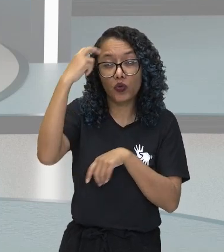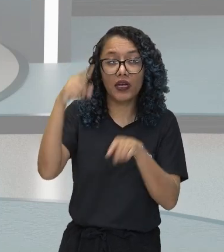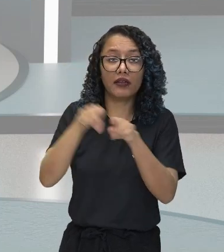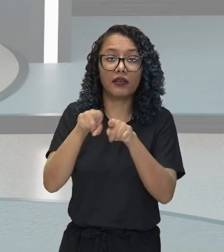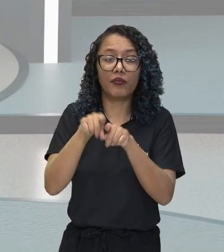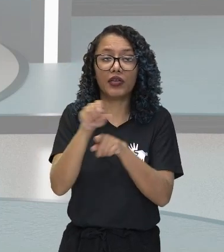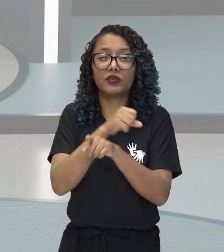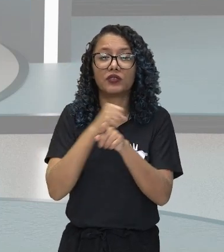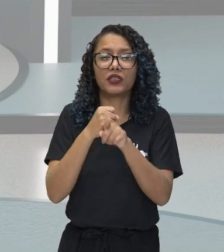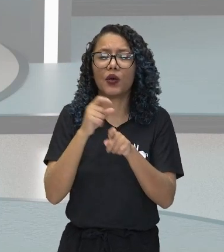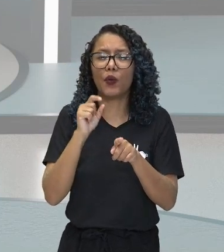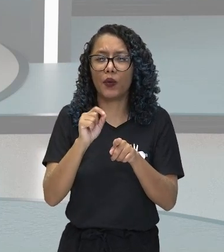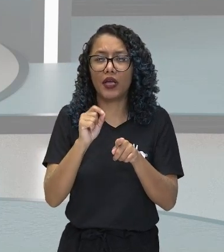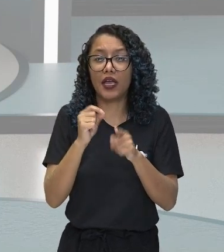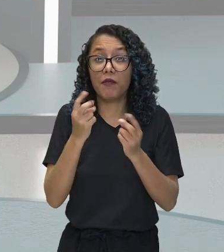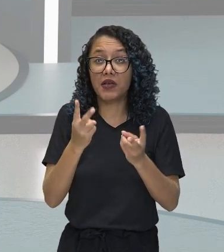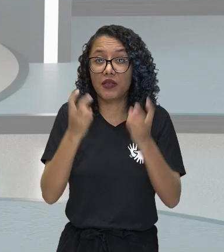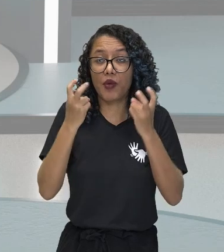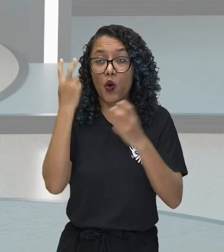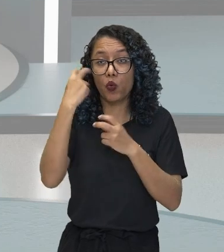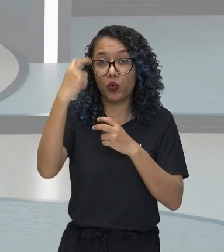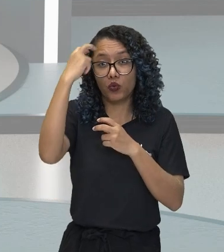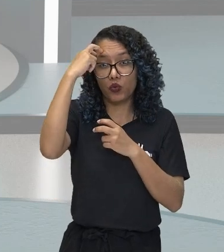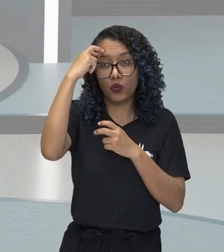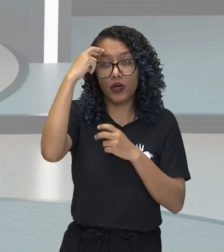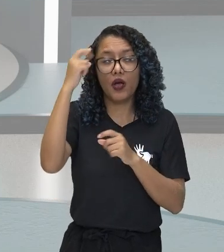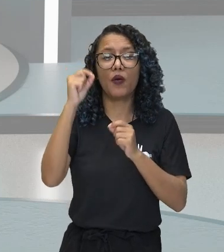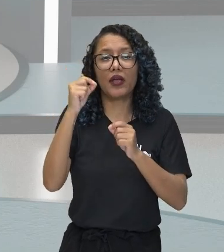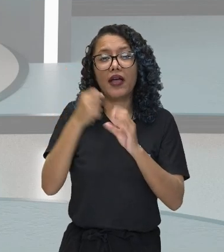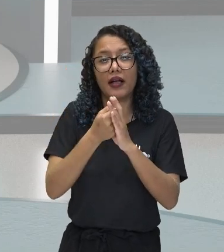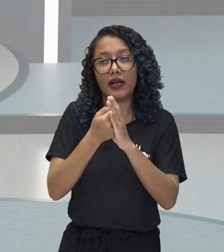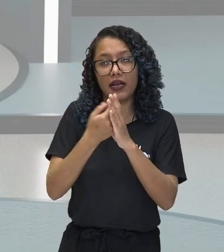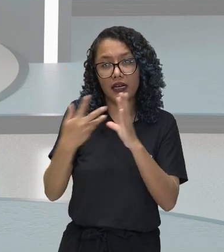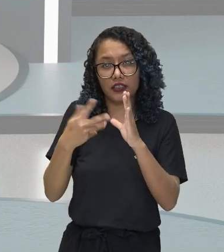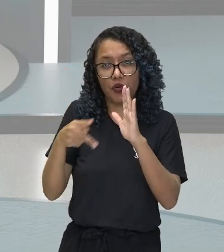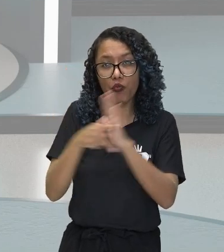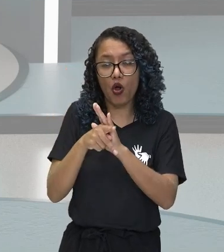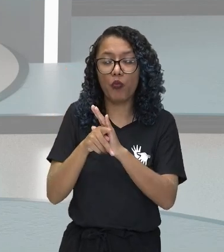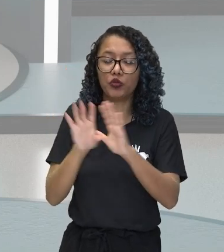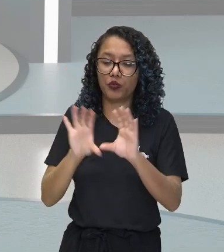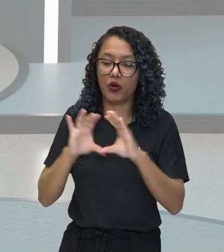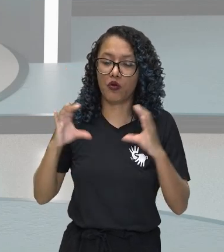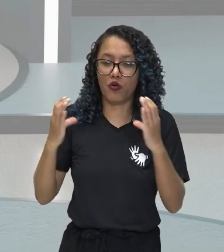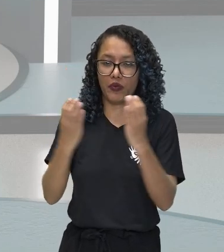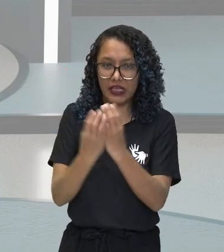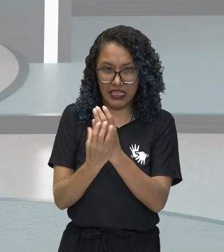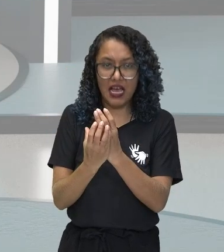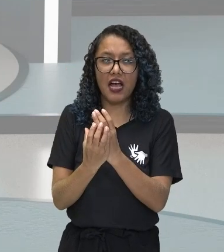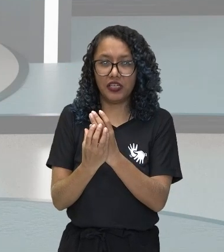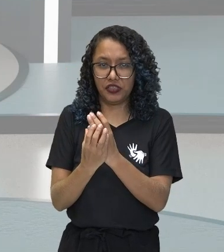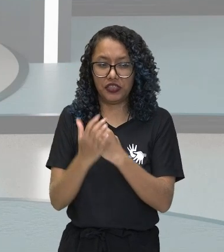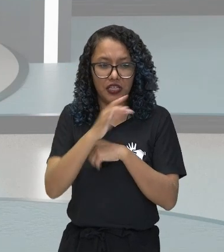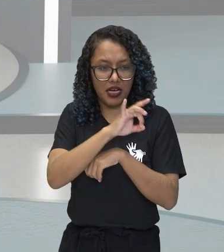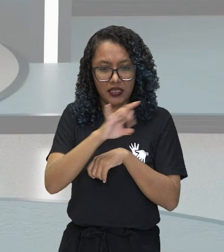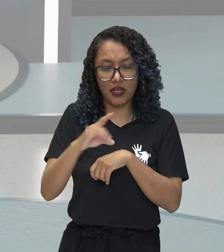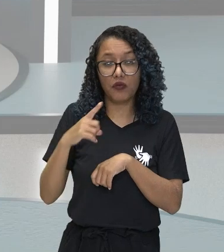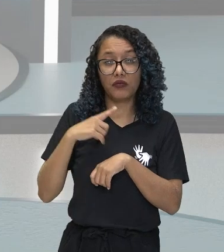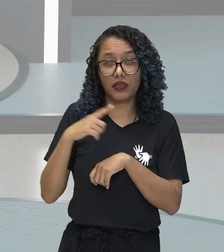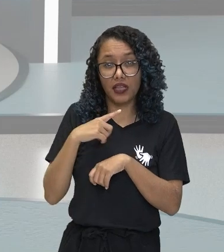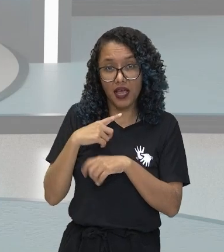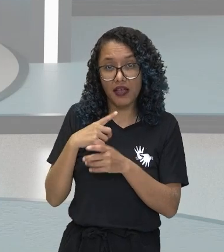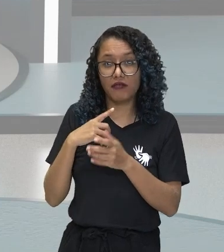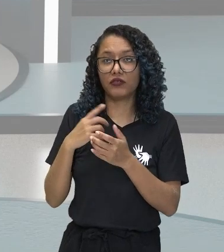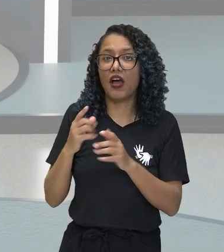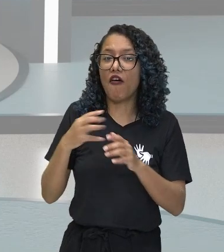cultura é o que nos faz fazer parte, né, de uma comunidade. Cada um vai ter ali a sua expressão na